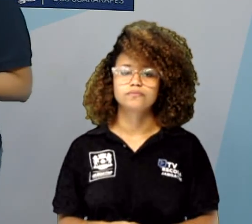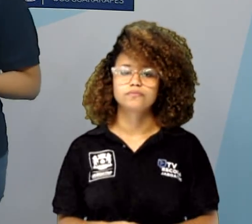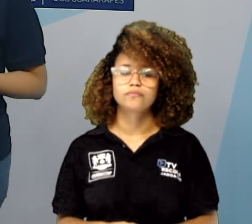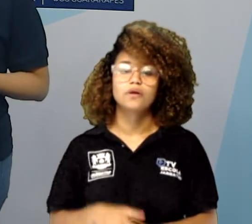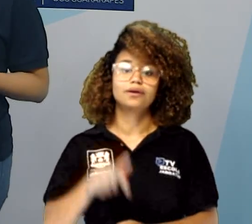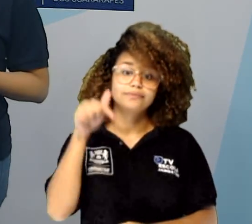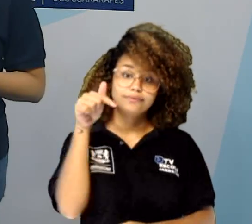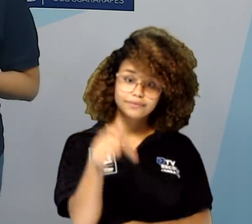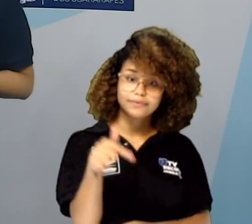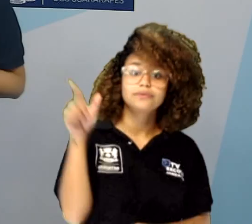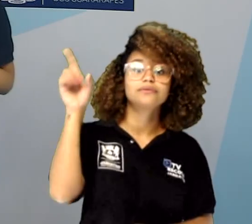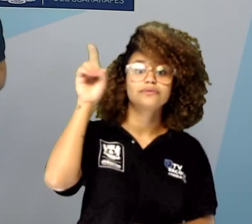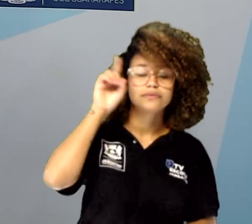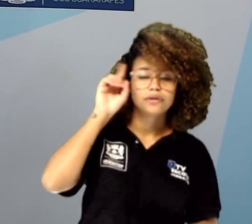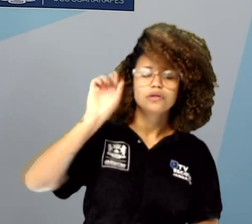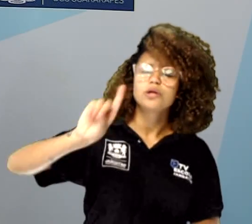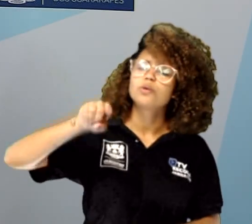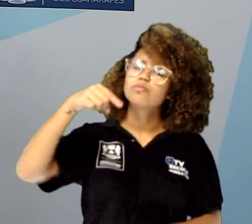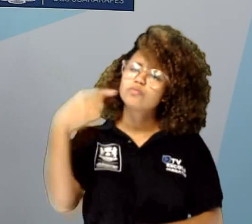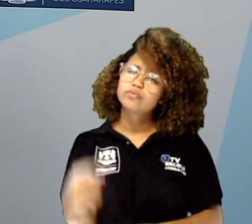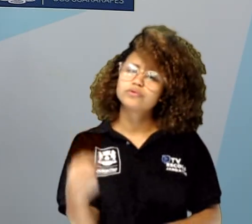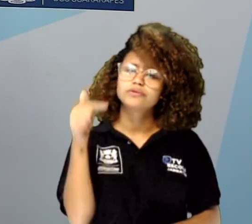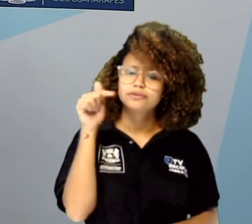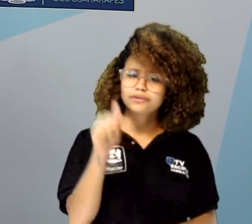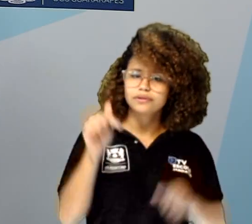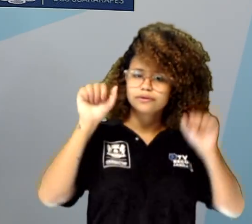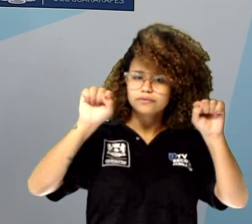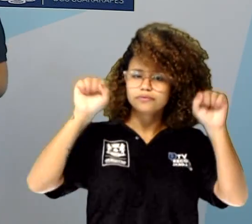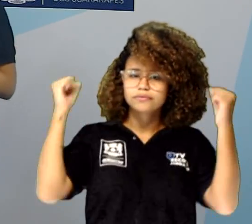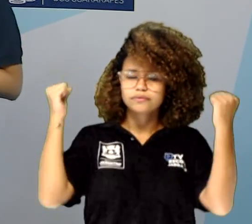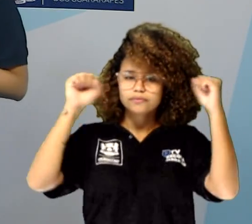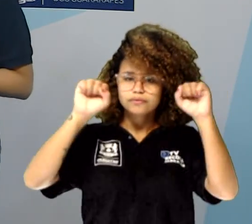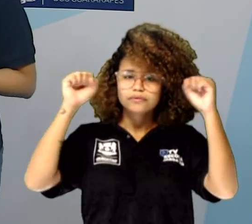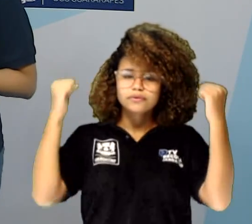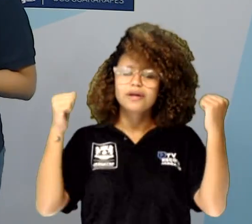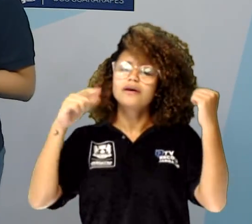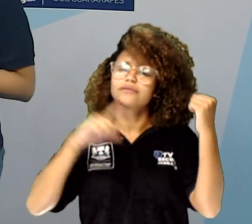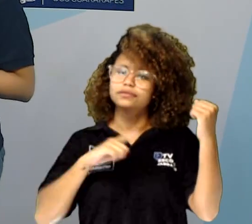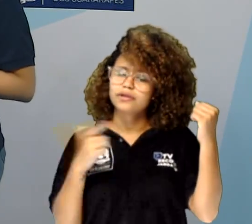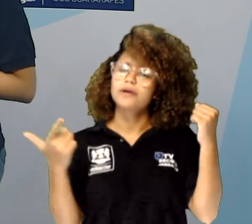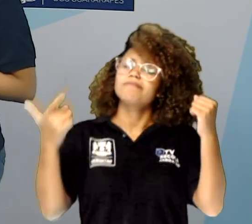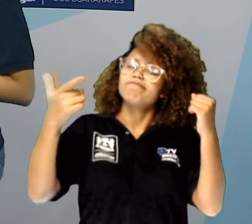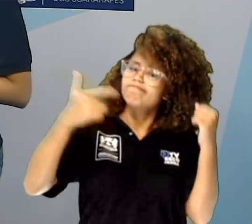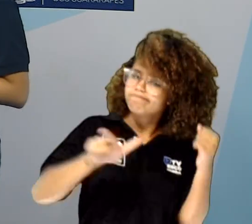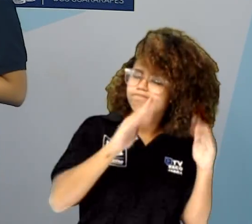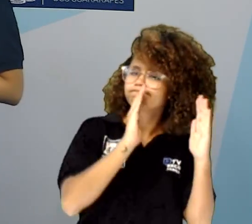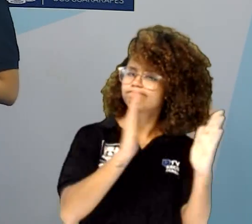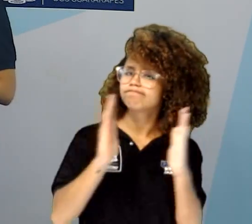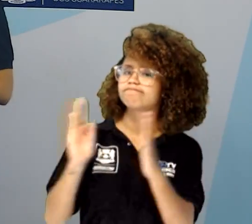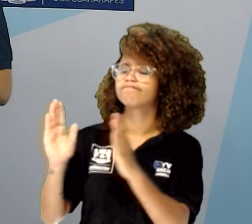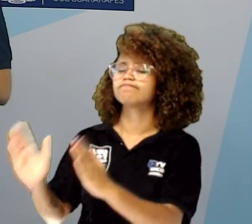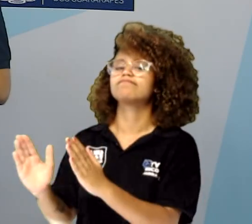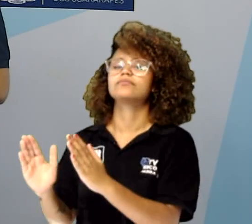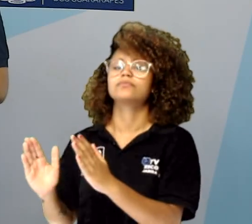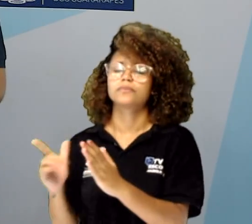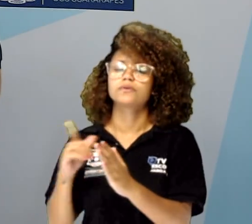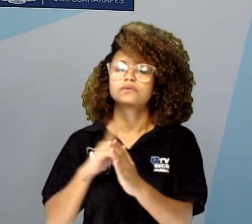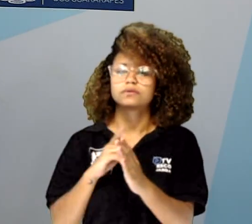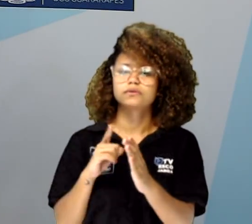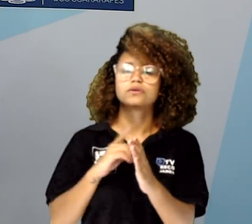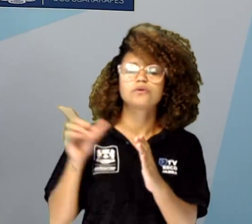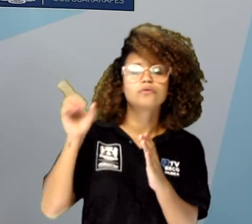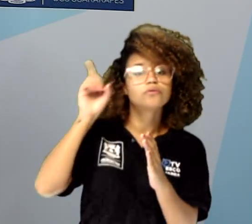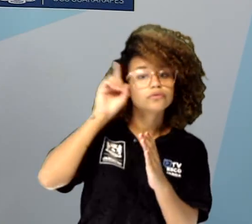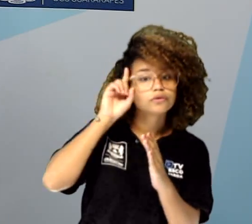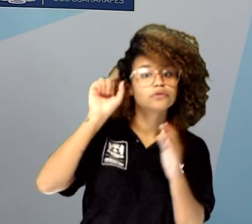7 dias. Então, depois de 7 treinos, a gente vai ter a repetição dessa sequência de novo, onde vai cair o dia